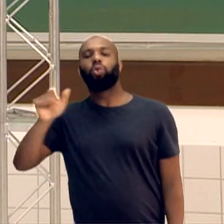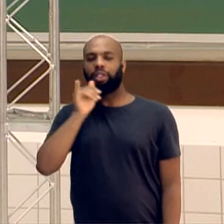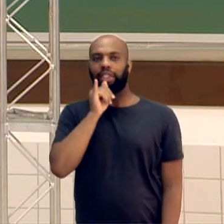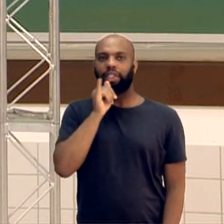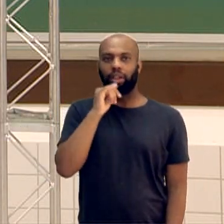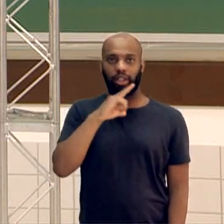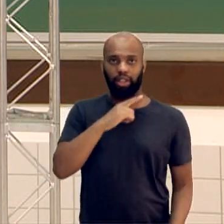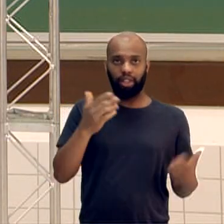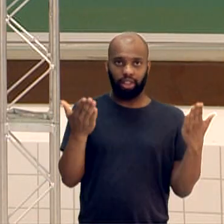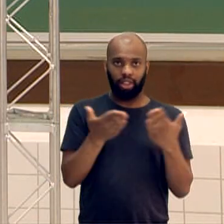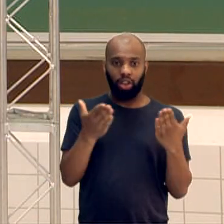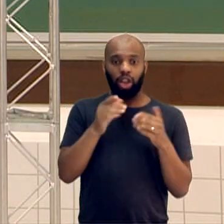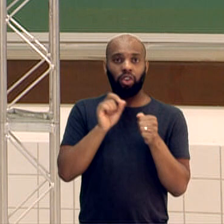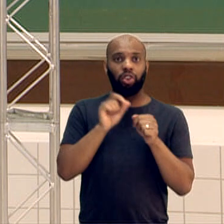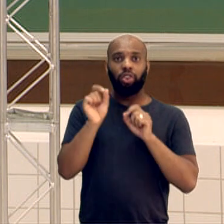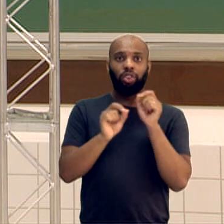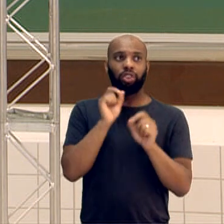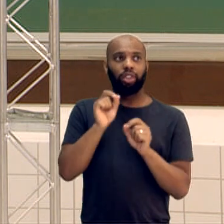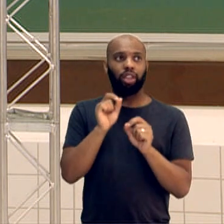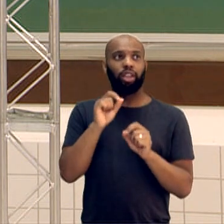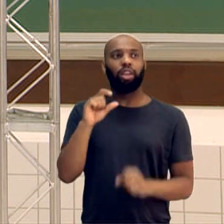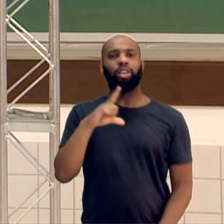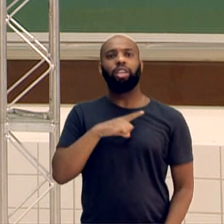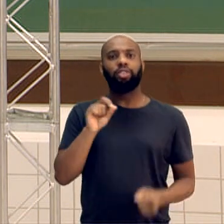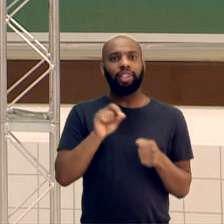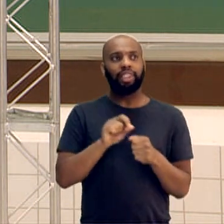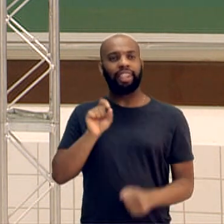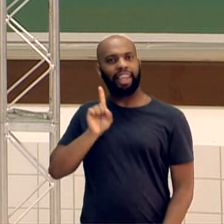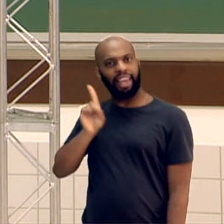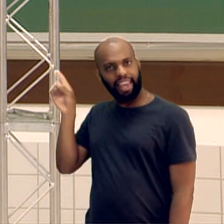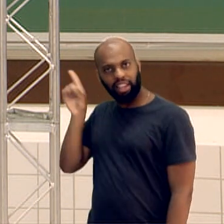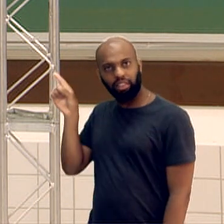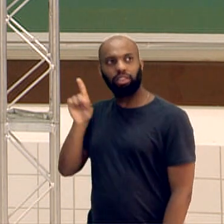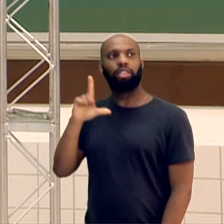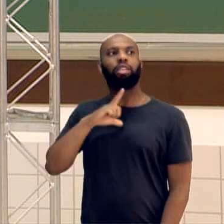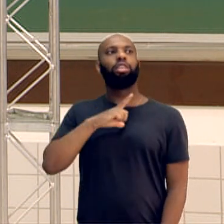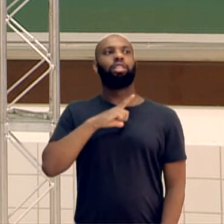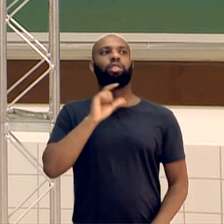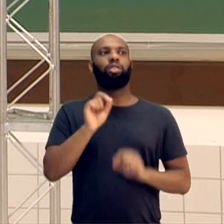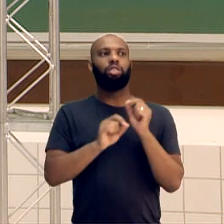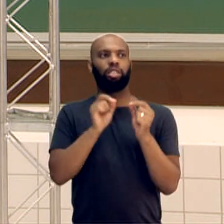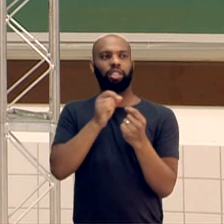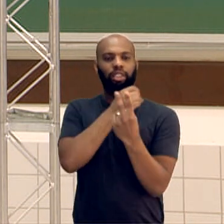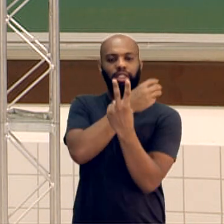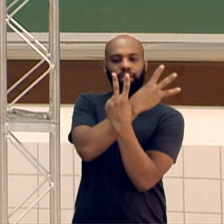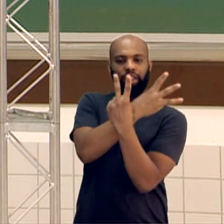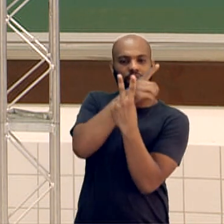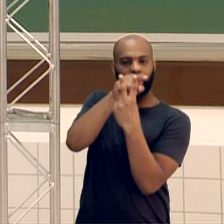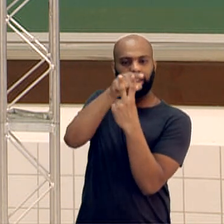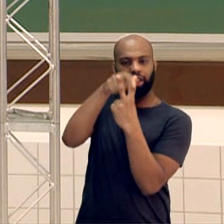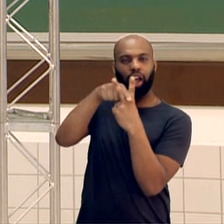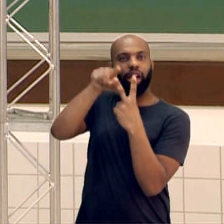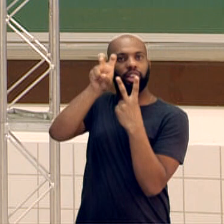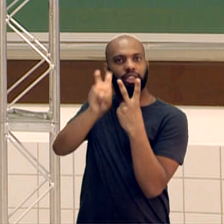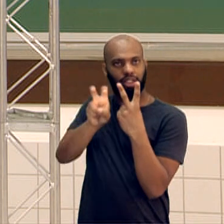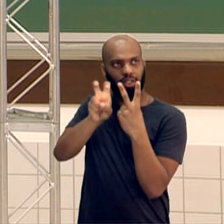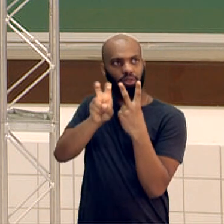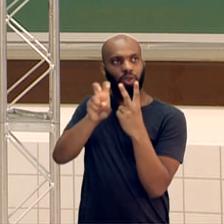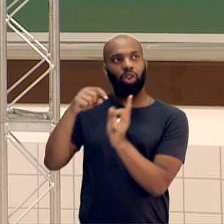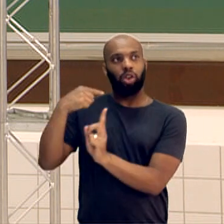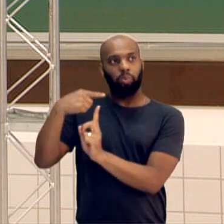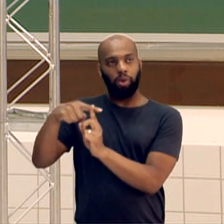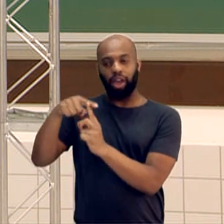que nós tínhamos para fazer era esse aqui, onde eu tenho 3 raiz de 5